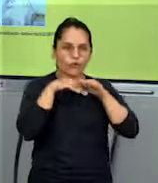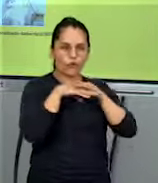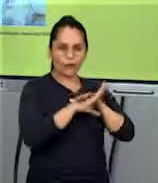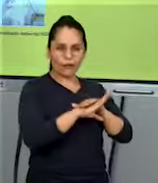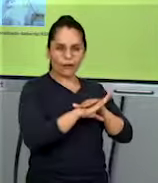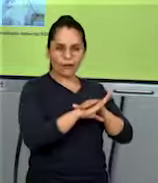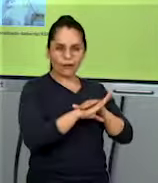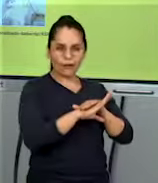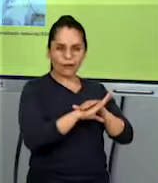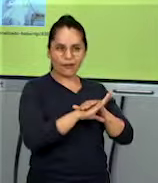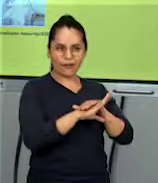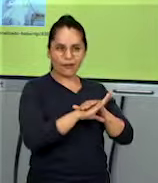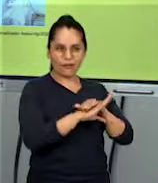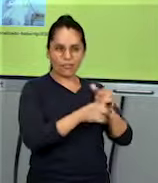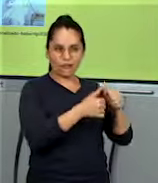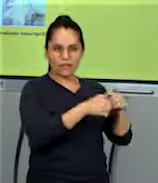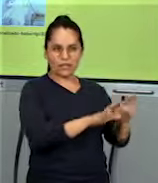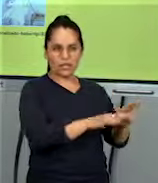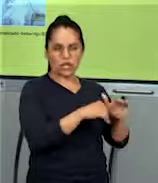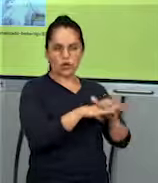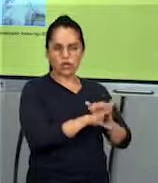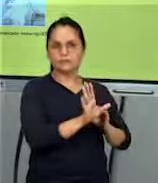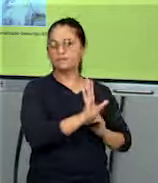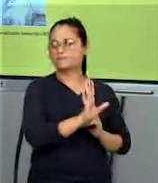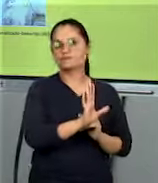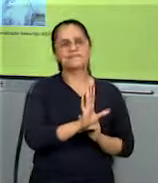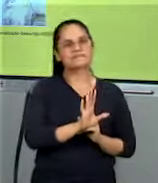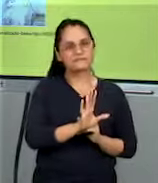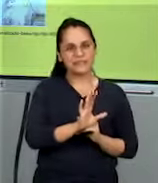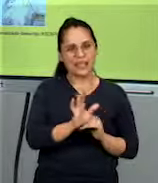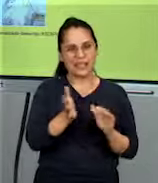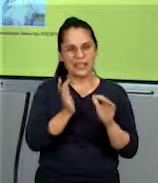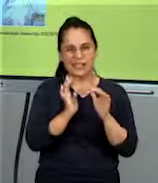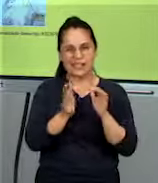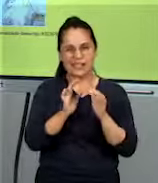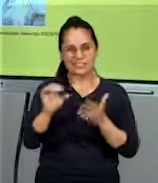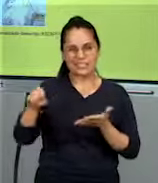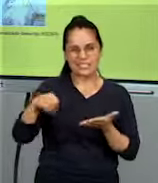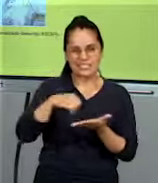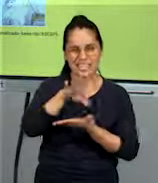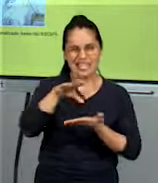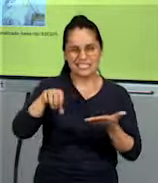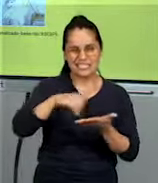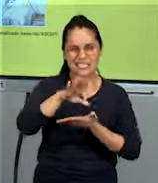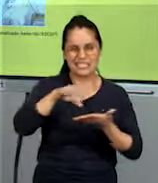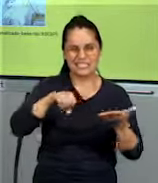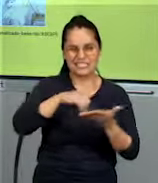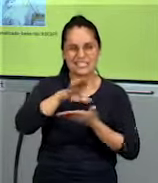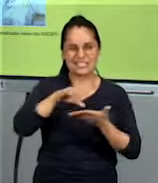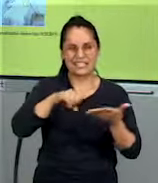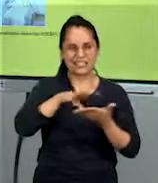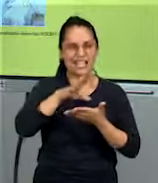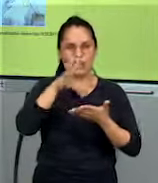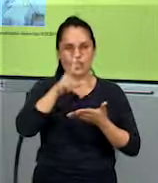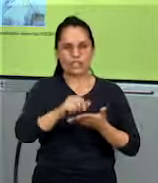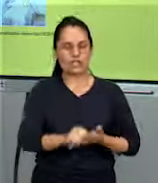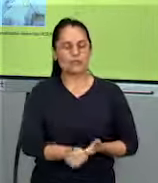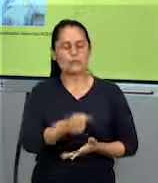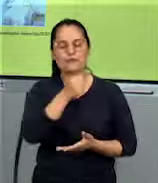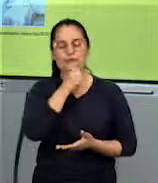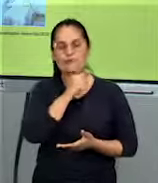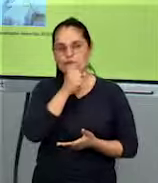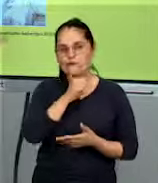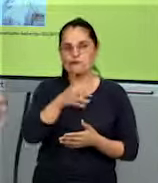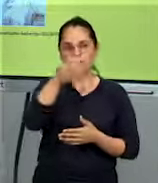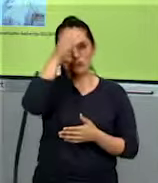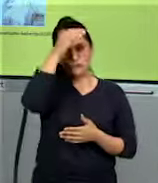foto com eles, deixa aqui no arquivo do meu celular e pronto, e acabou. Não, eles vão compartilhar, eles vão pôr nas redes sociais, eles vão mandar para os avós, eles vão mandar